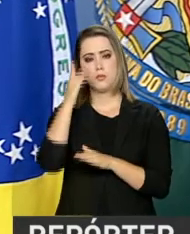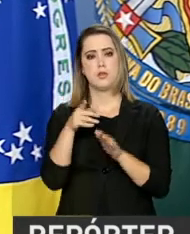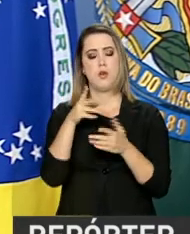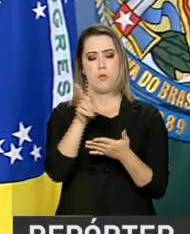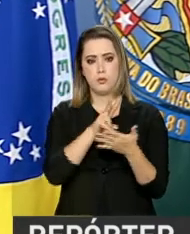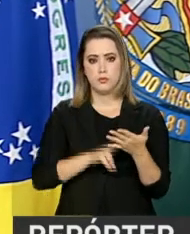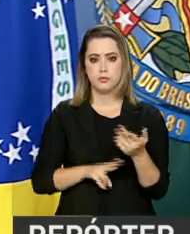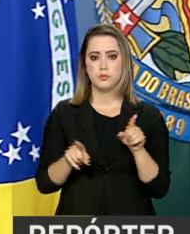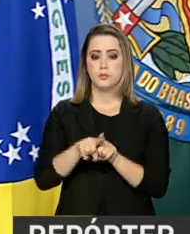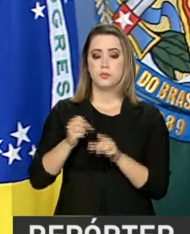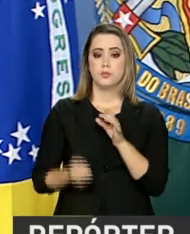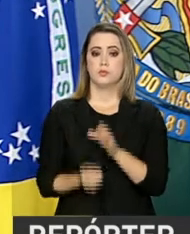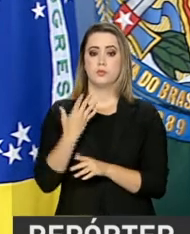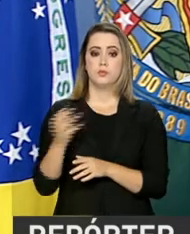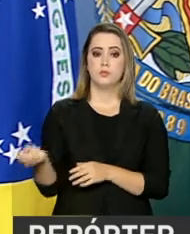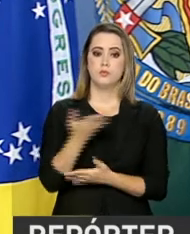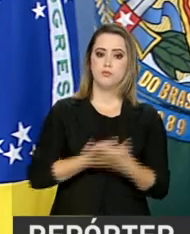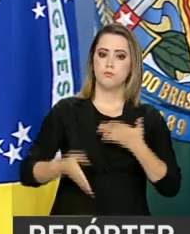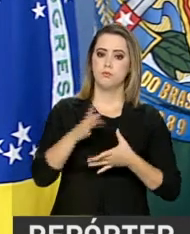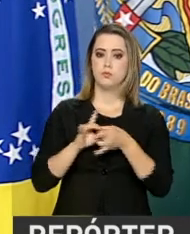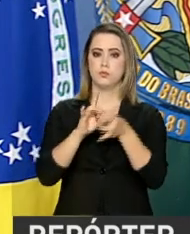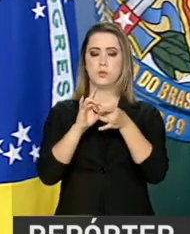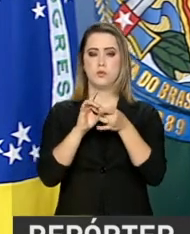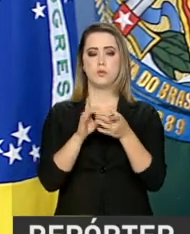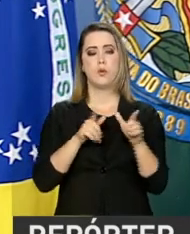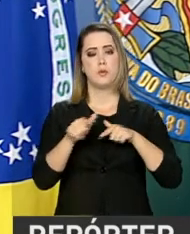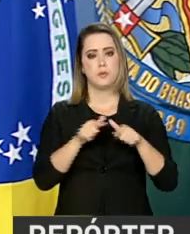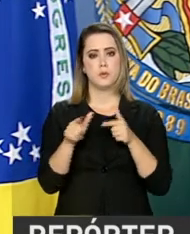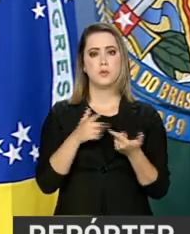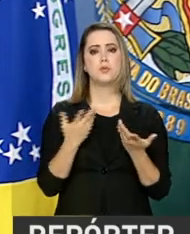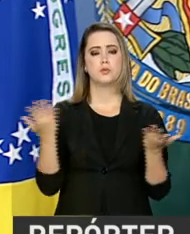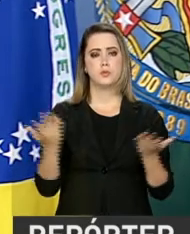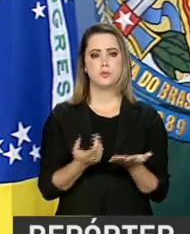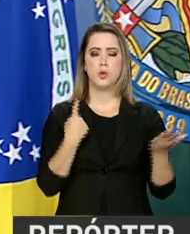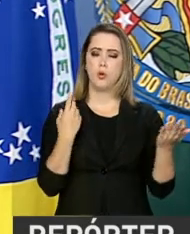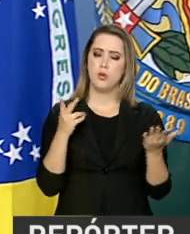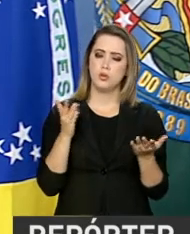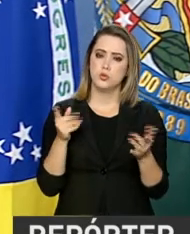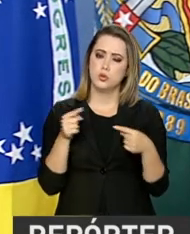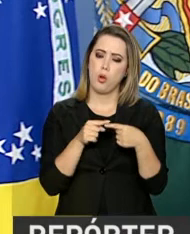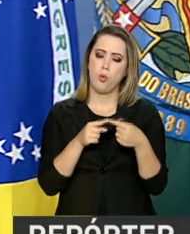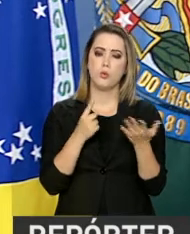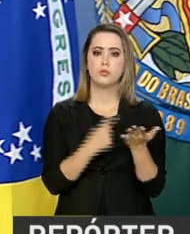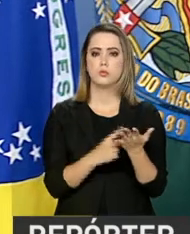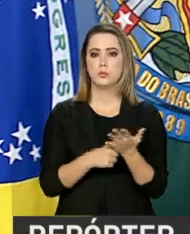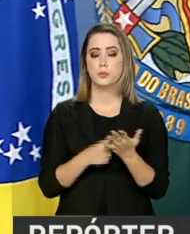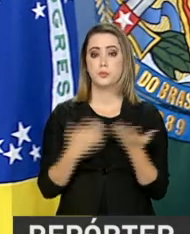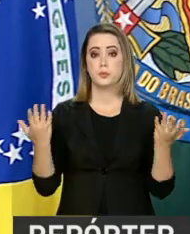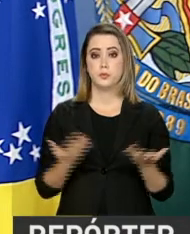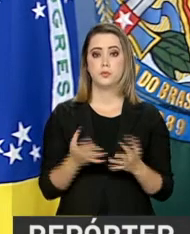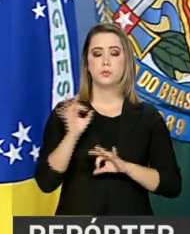criará novas relações trabalhistas adequadas à realidade atual e